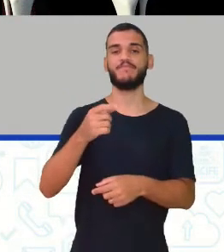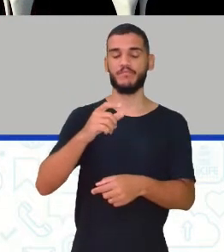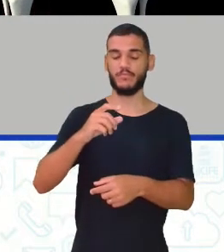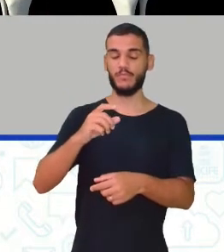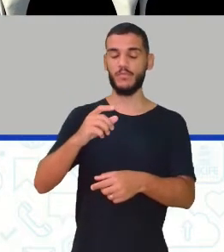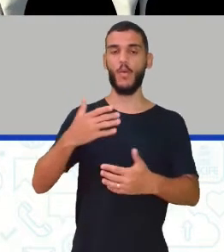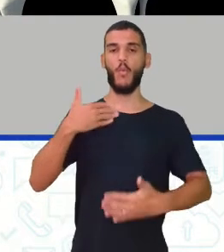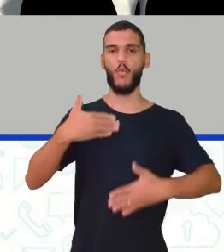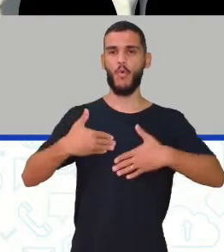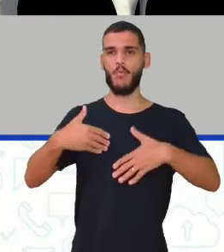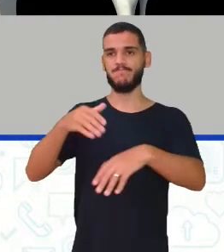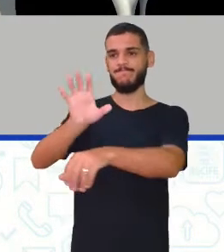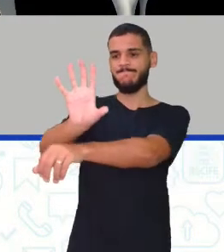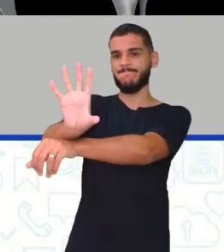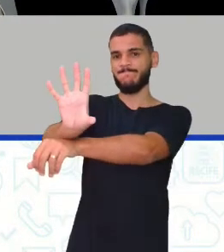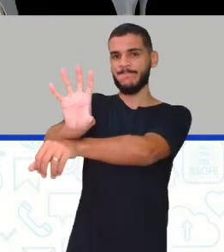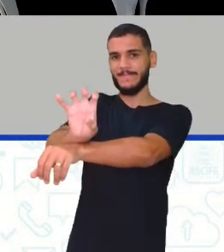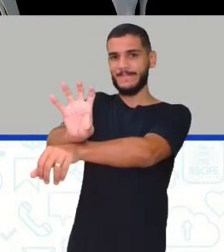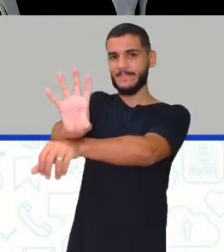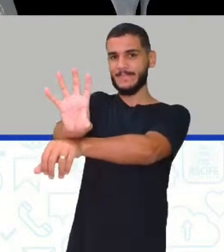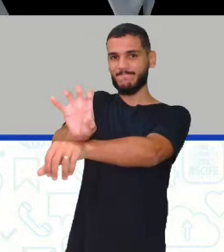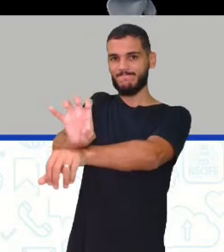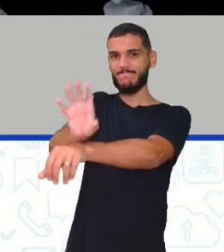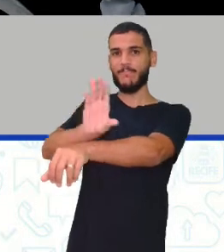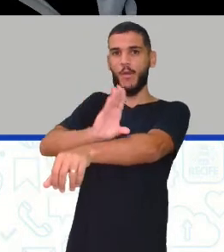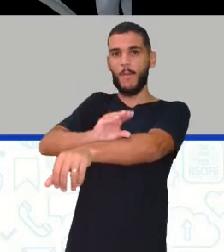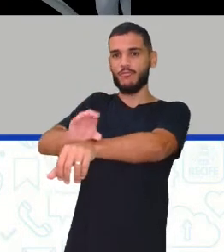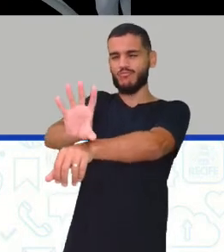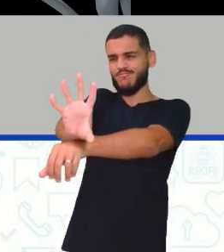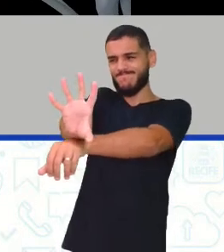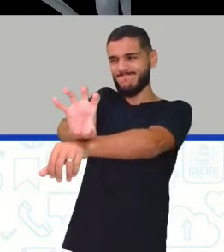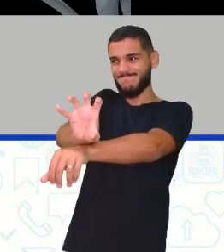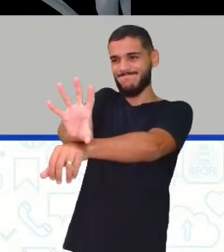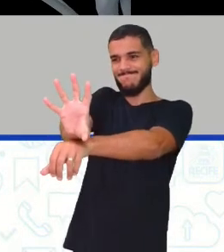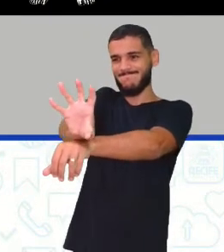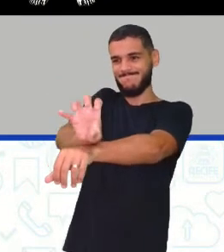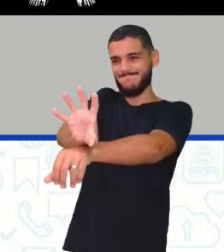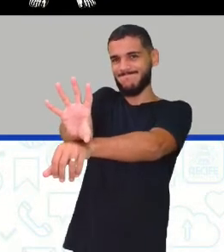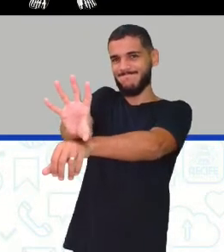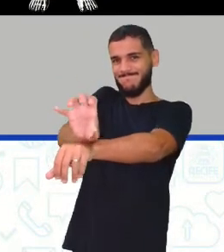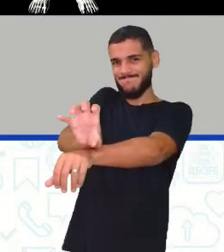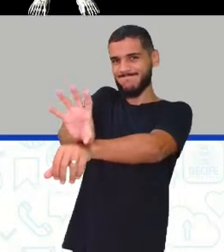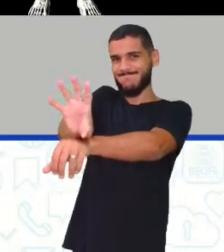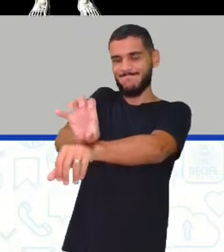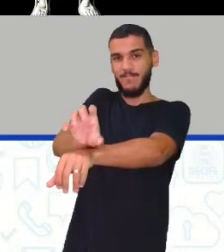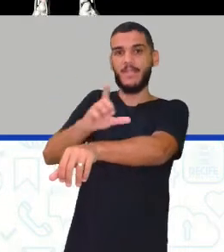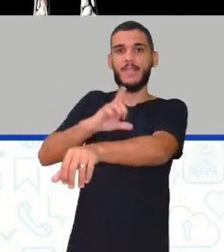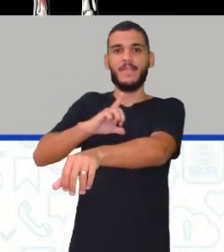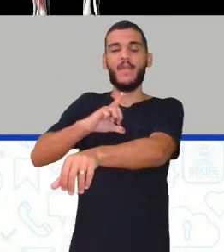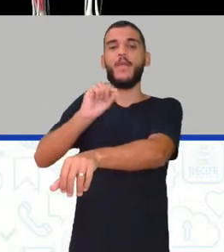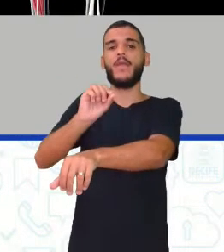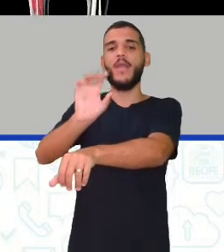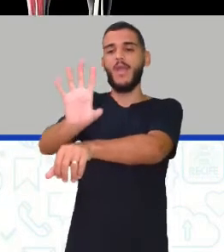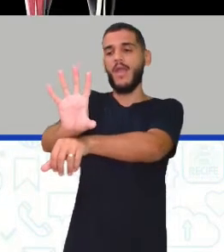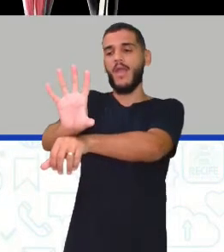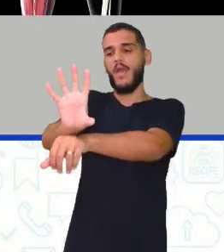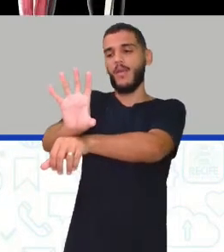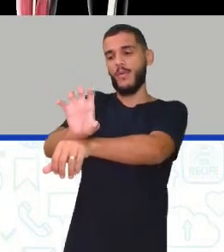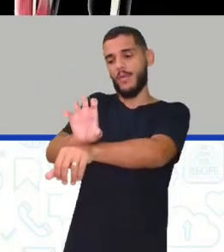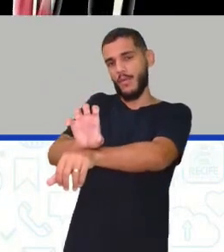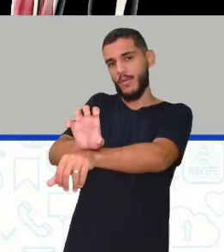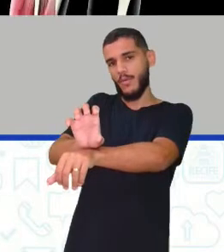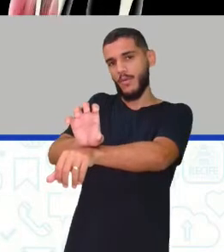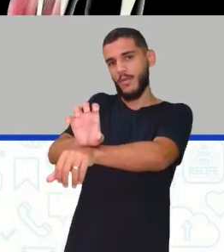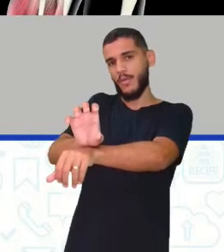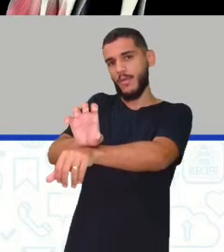na contração muscular nós temos aí duas funções. Ora, os nossos músculos estão relaxados e ora, os nossos músculos estão